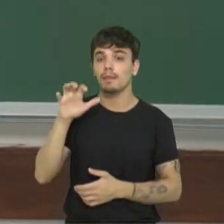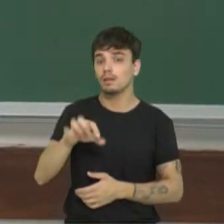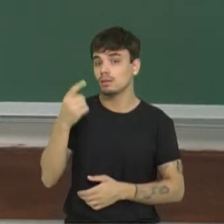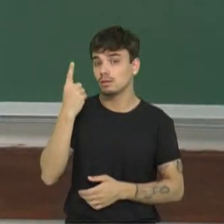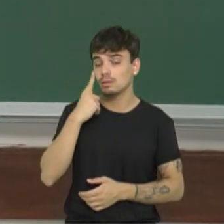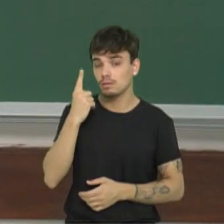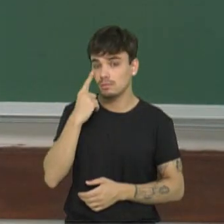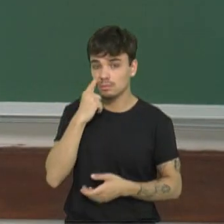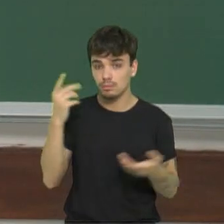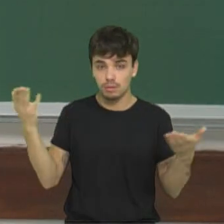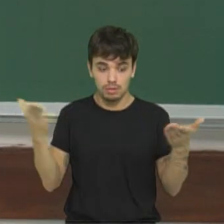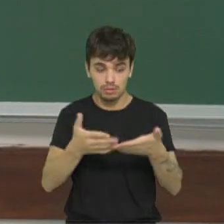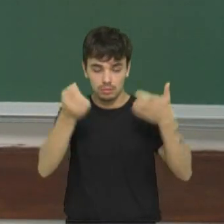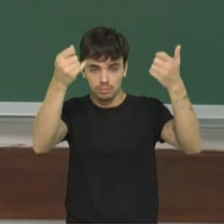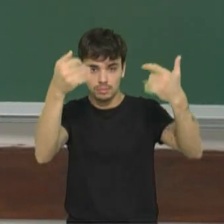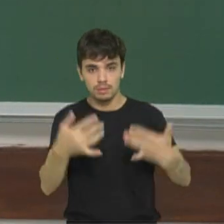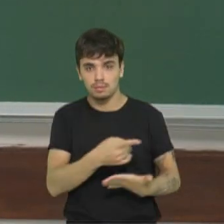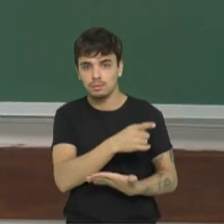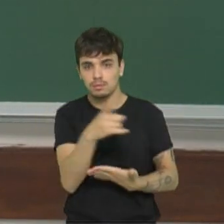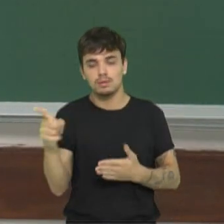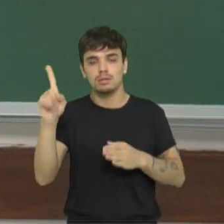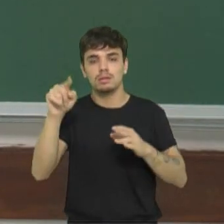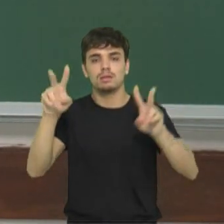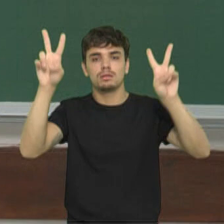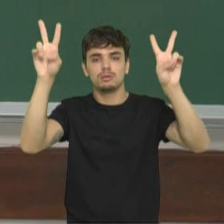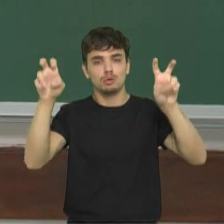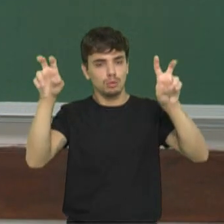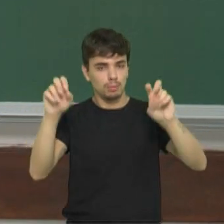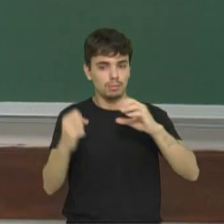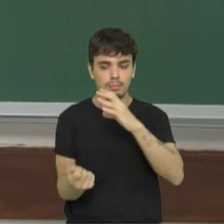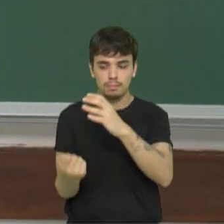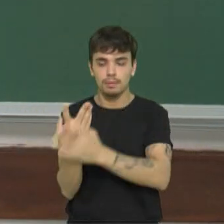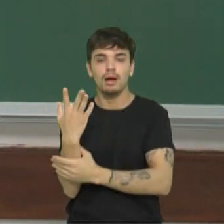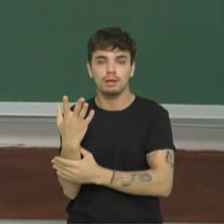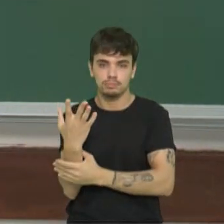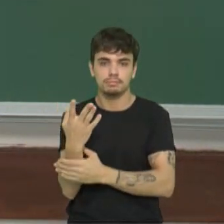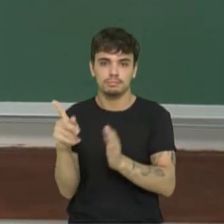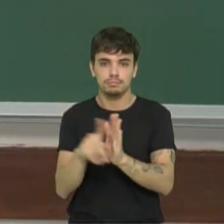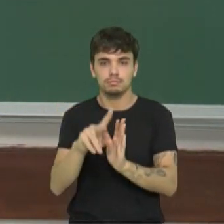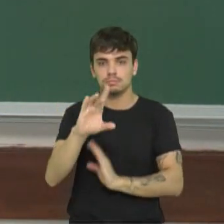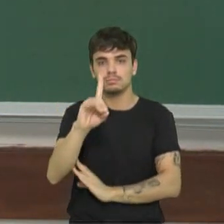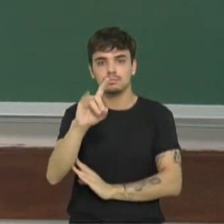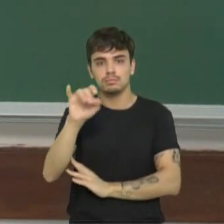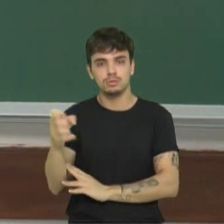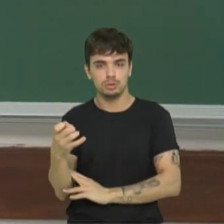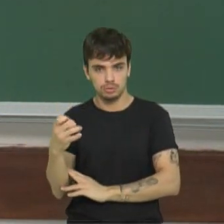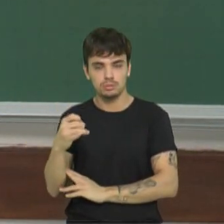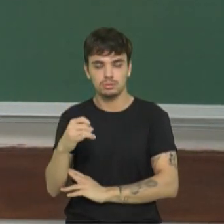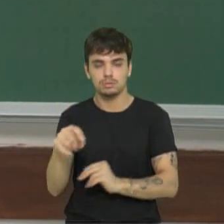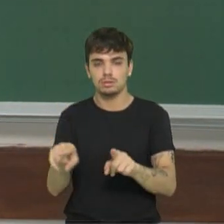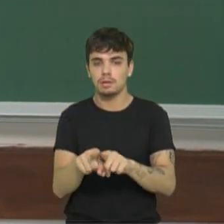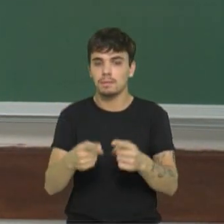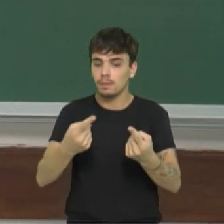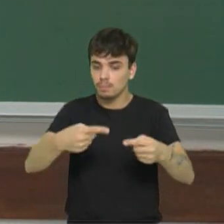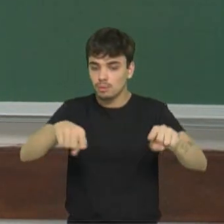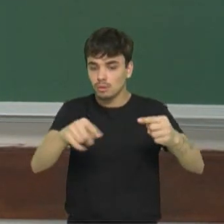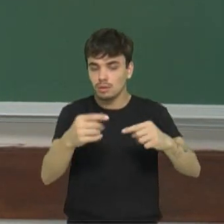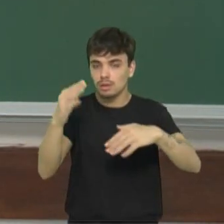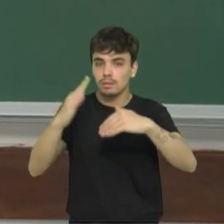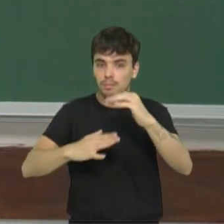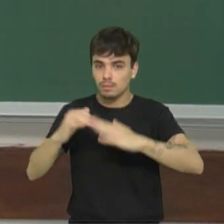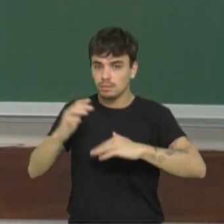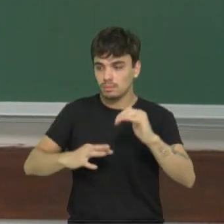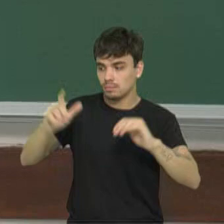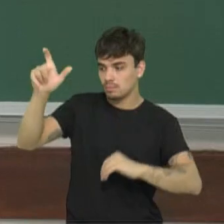gente viu agora, que eu expliquei para vocês, foi o surgimento dos DJs e das músicas